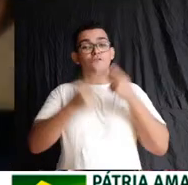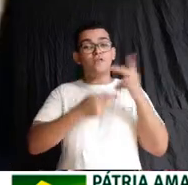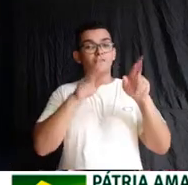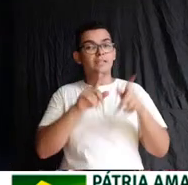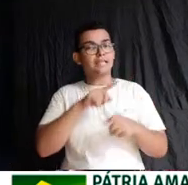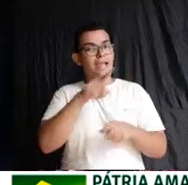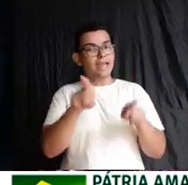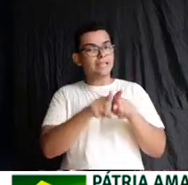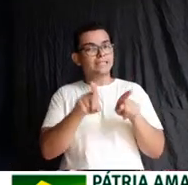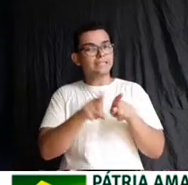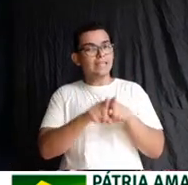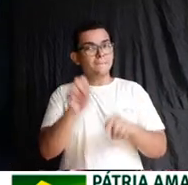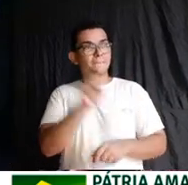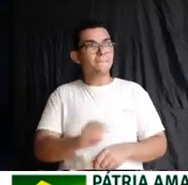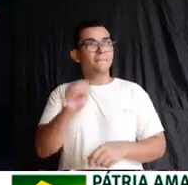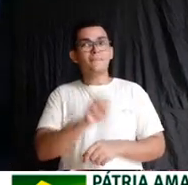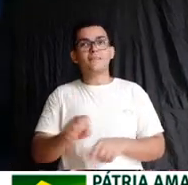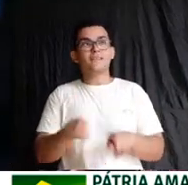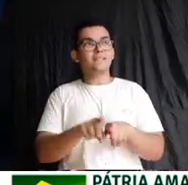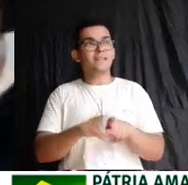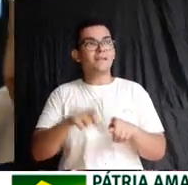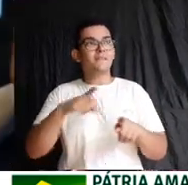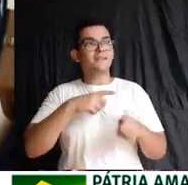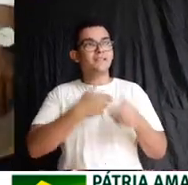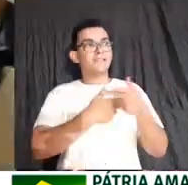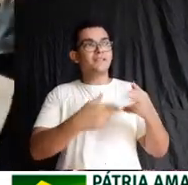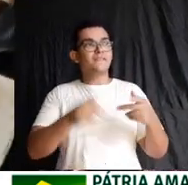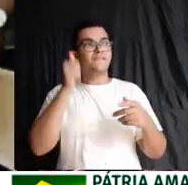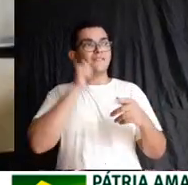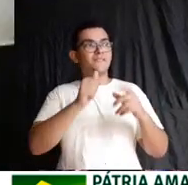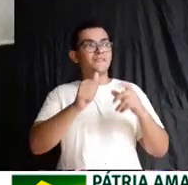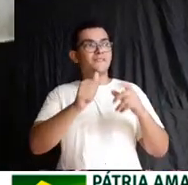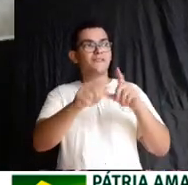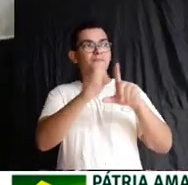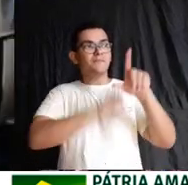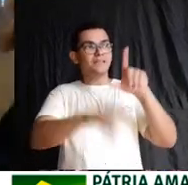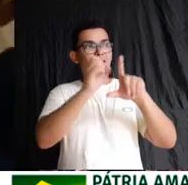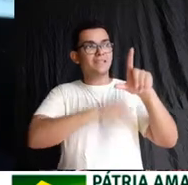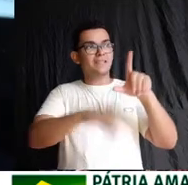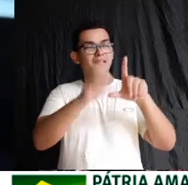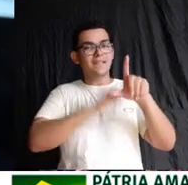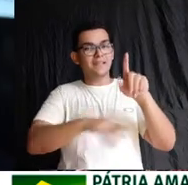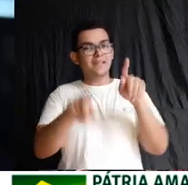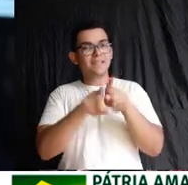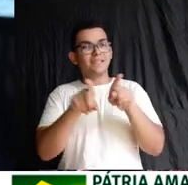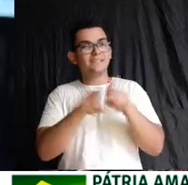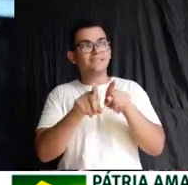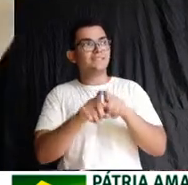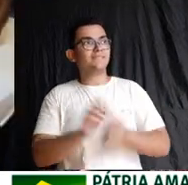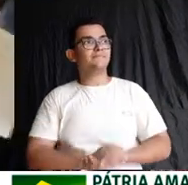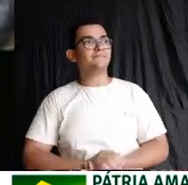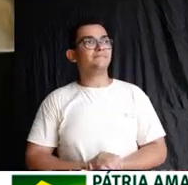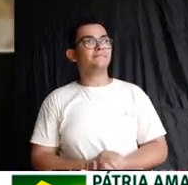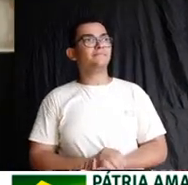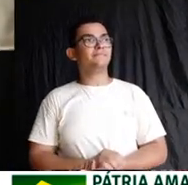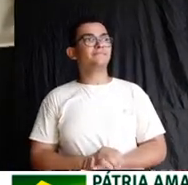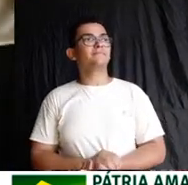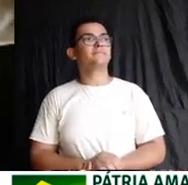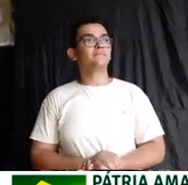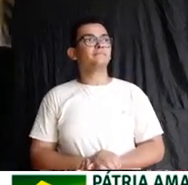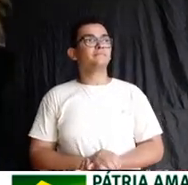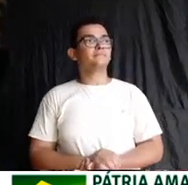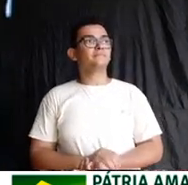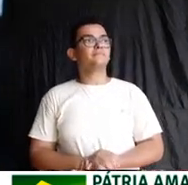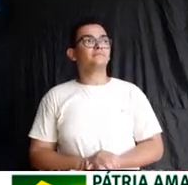Ah, já tem as meninas ali já compartilhando lá, já. Já não estava mais. Opa. Já não estava mais. Como é que você conheceu